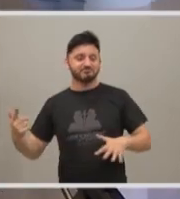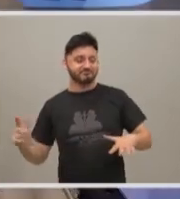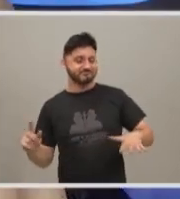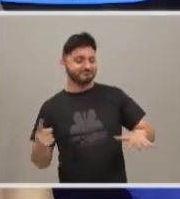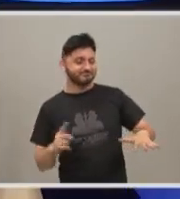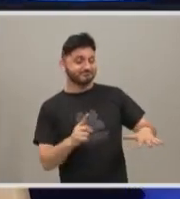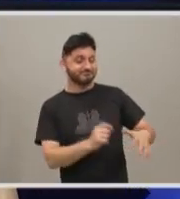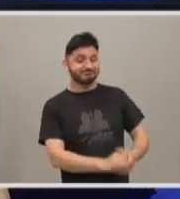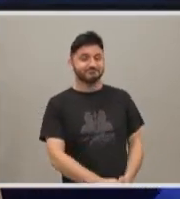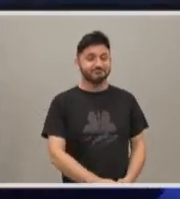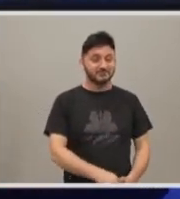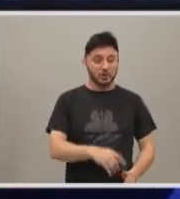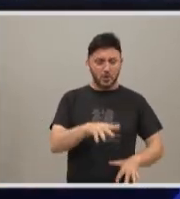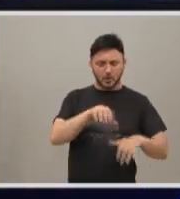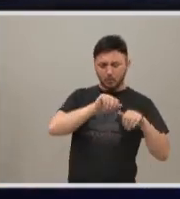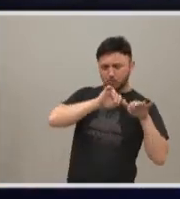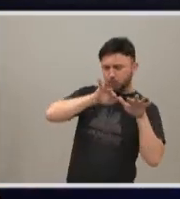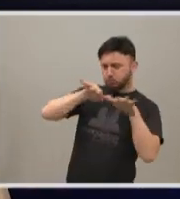Ninguém podia